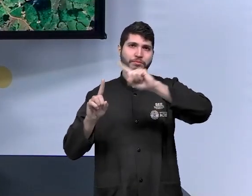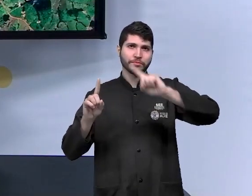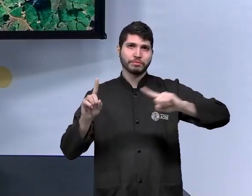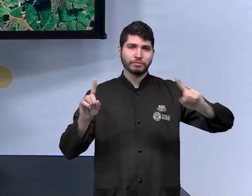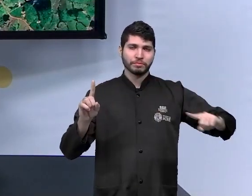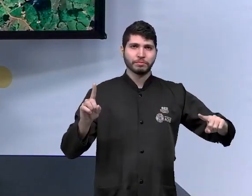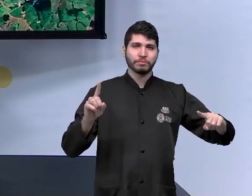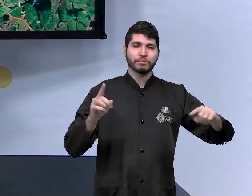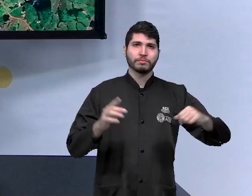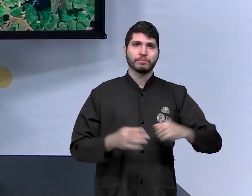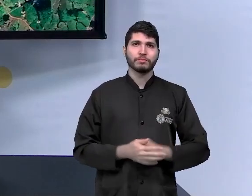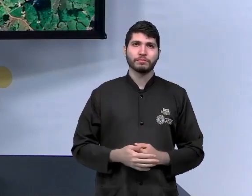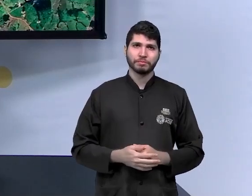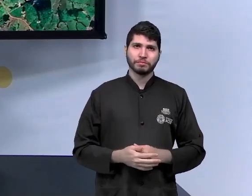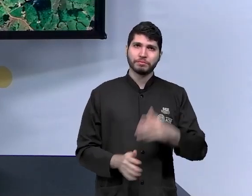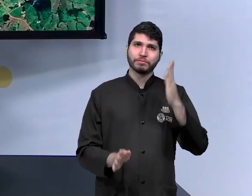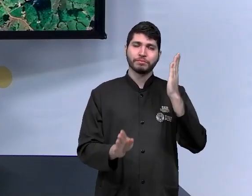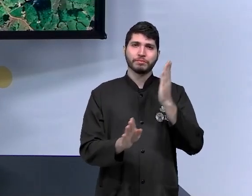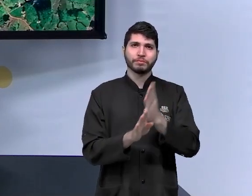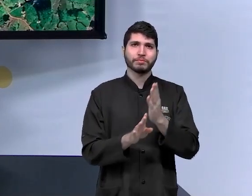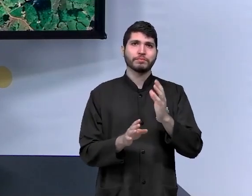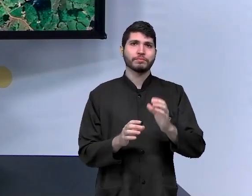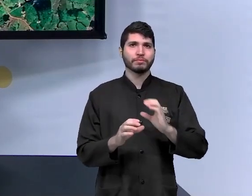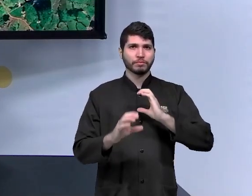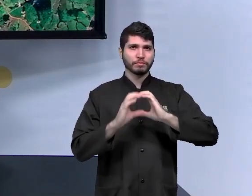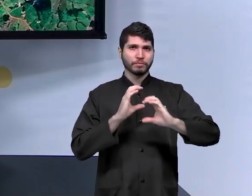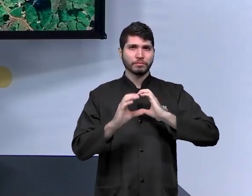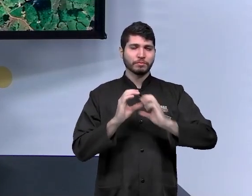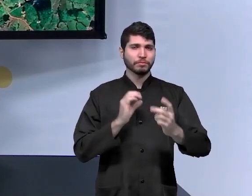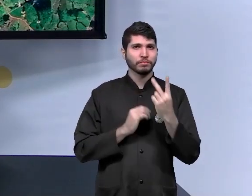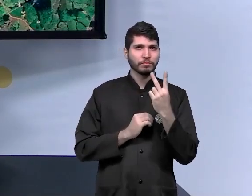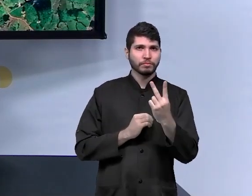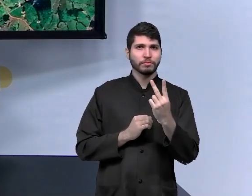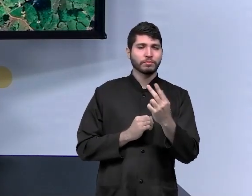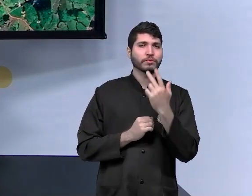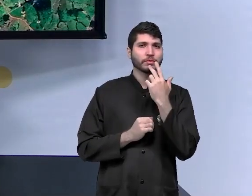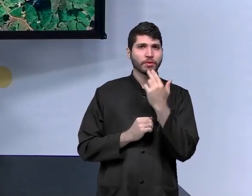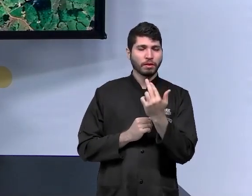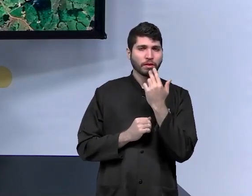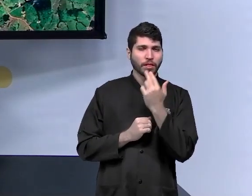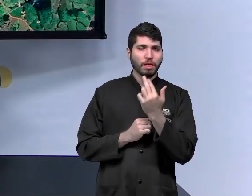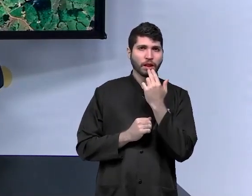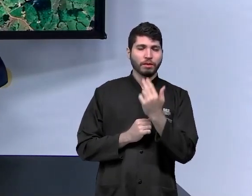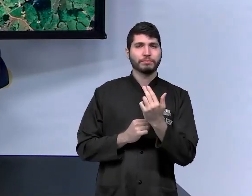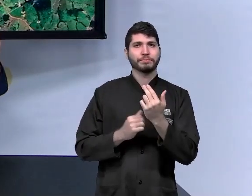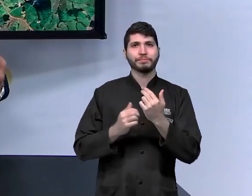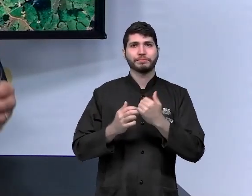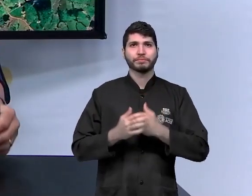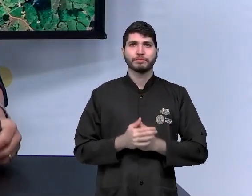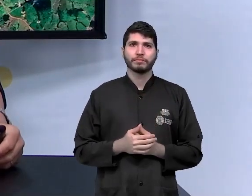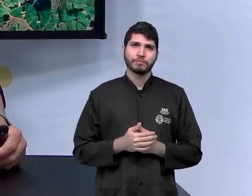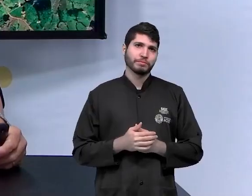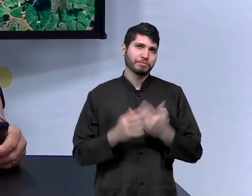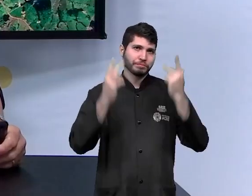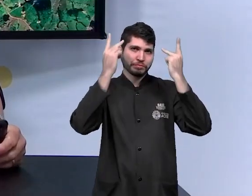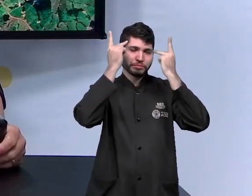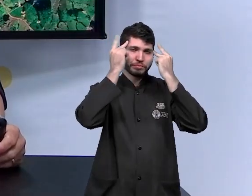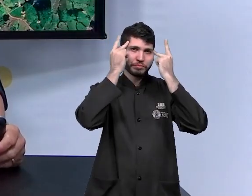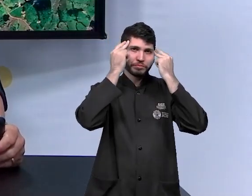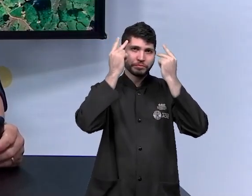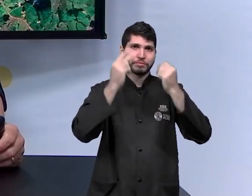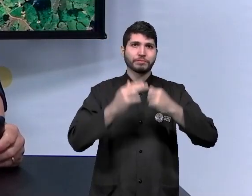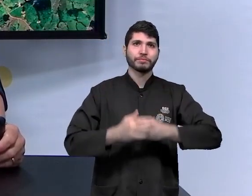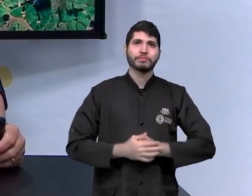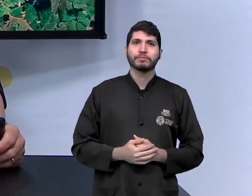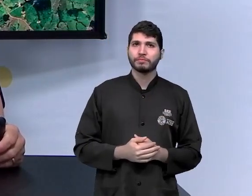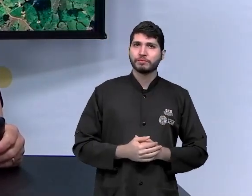por conta da comunicação entre as duas línguas. Ou seja, é um fenômeno natural. Eu já ouvi por aí muitas pessoas